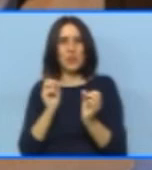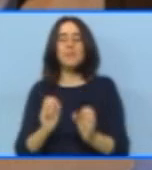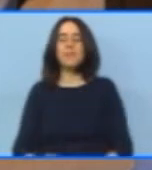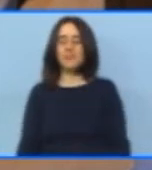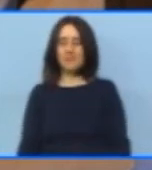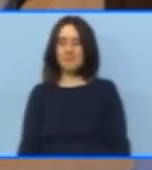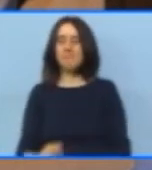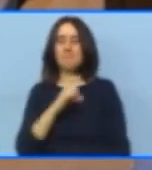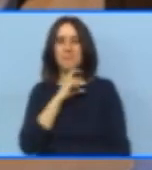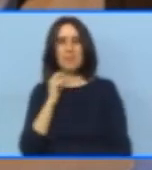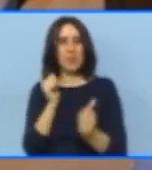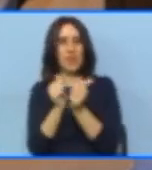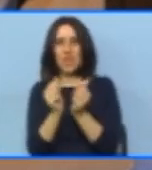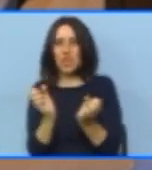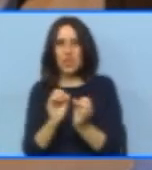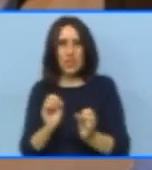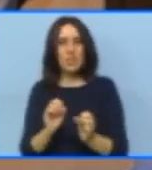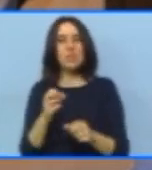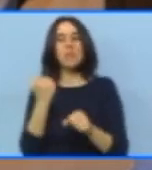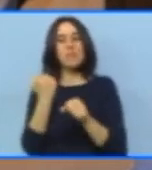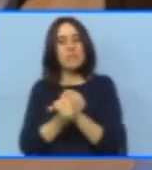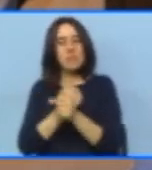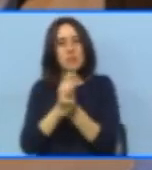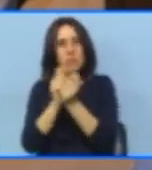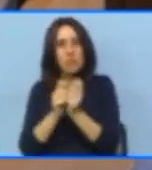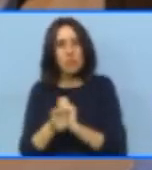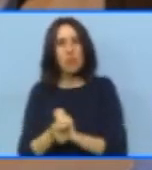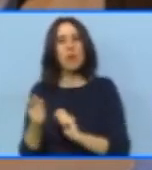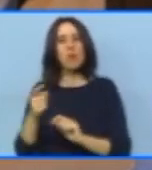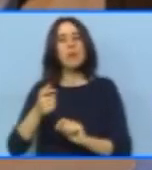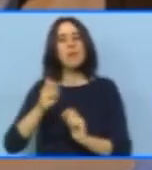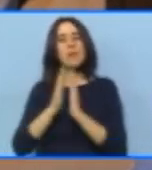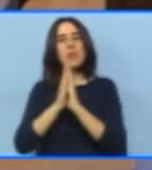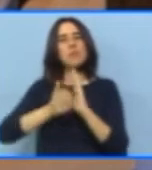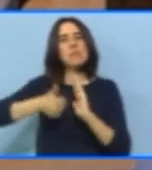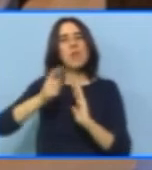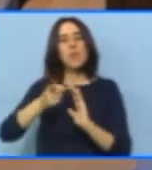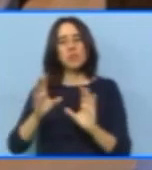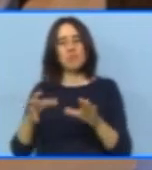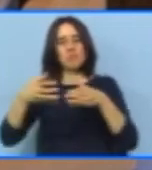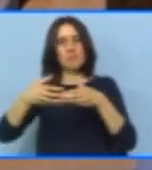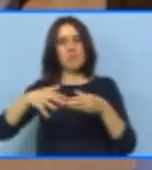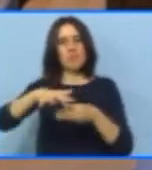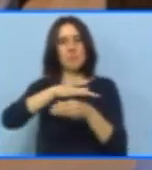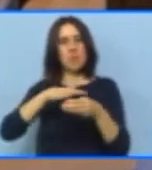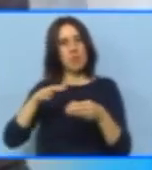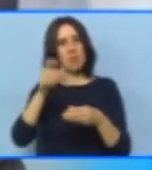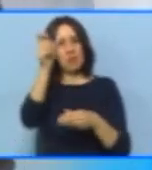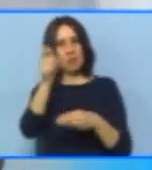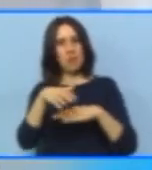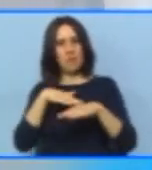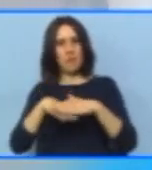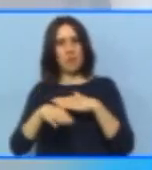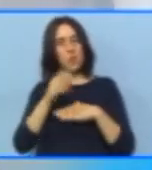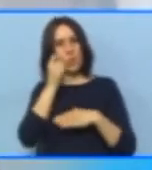de repensar os próprios serviços, o próprio papel da Igreja e da Cúria Romana. E ele está a fazer isso. Portanto, é um homem que está a